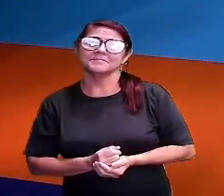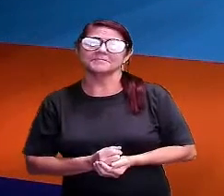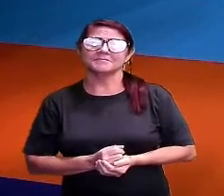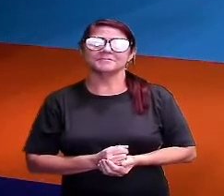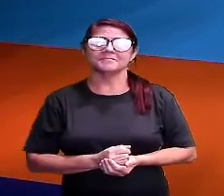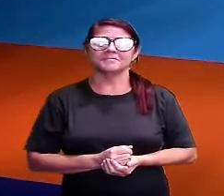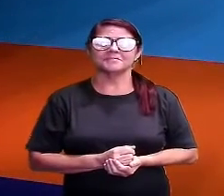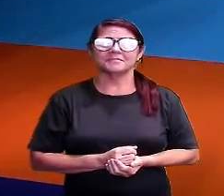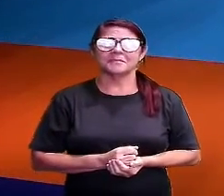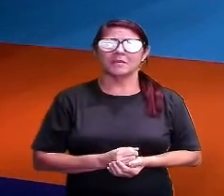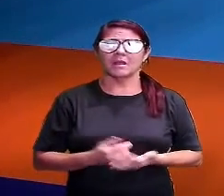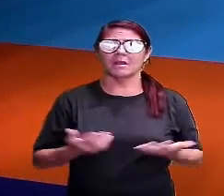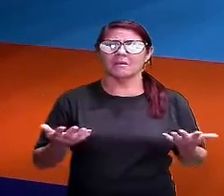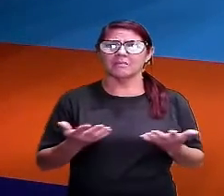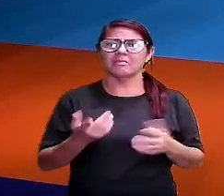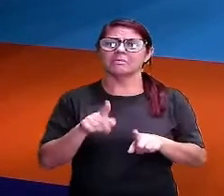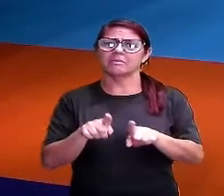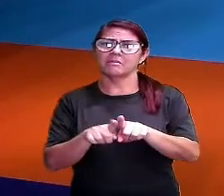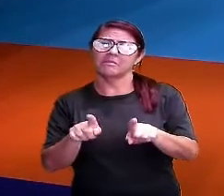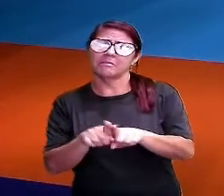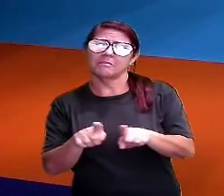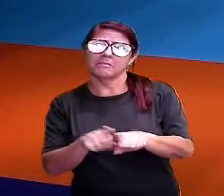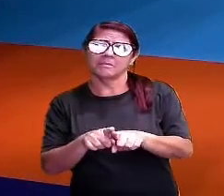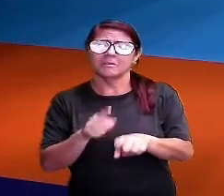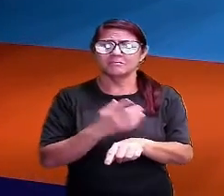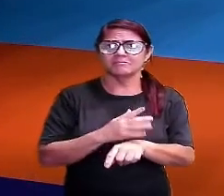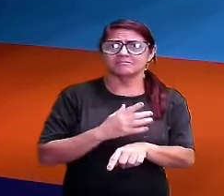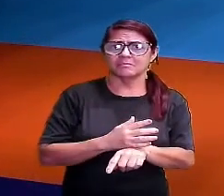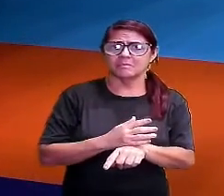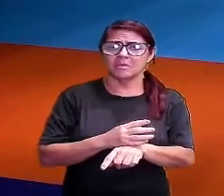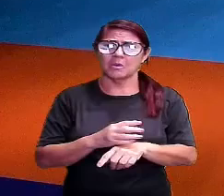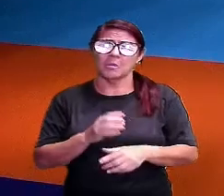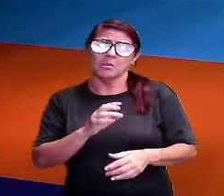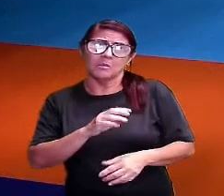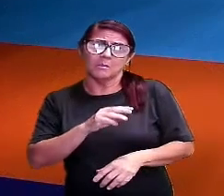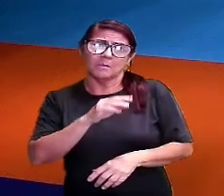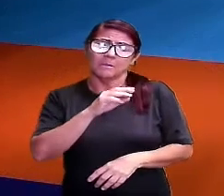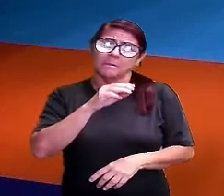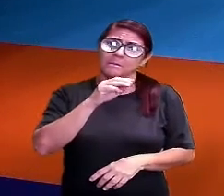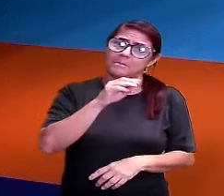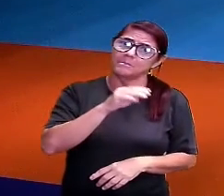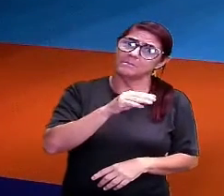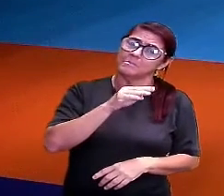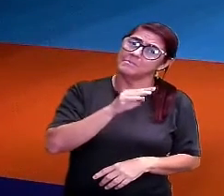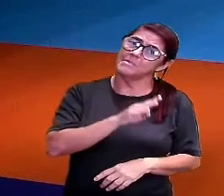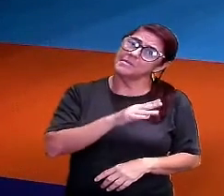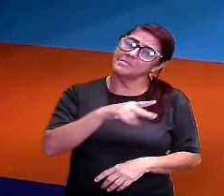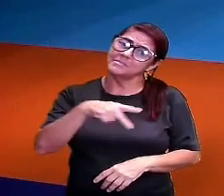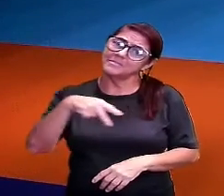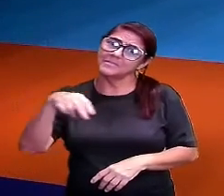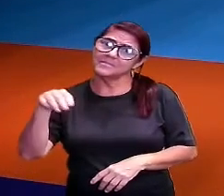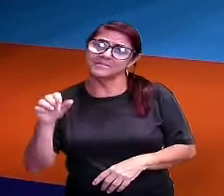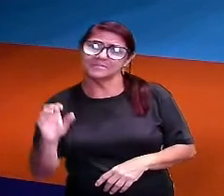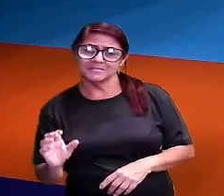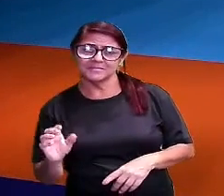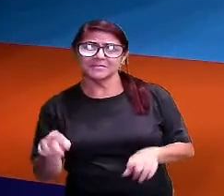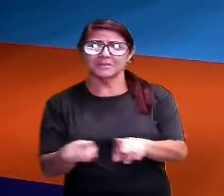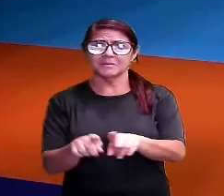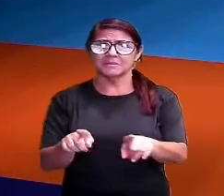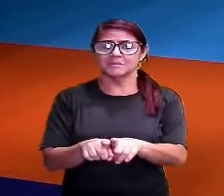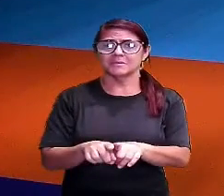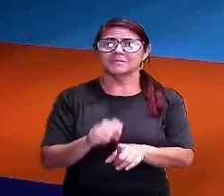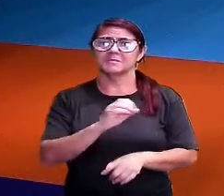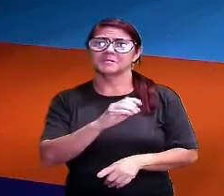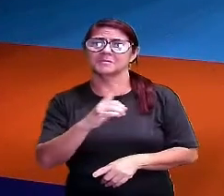Tá? E a habilidade da Base Nacional Comum Curricular, que é a BNCC, é a EF 02 LP